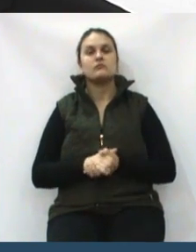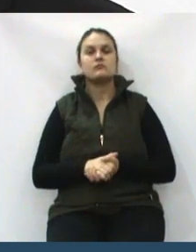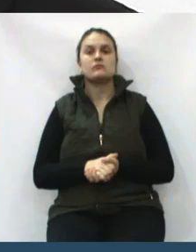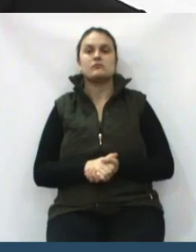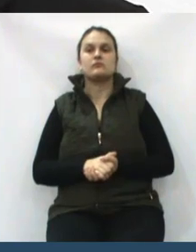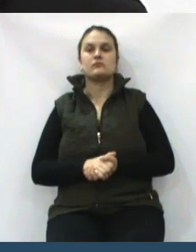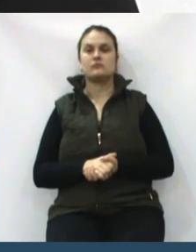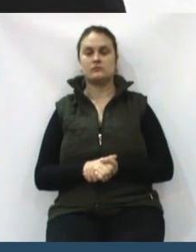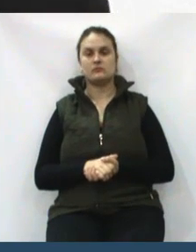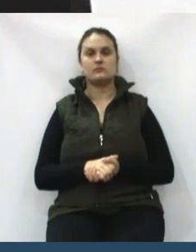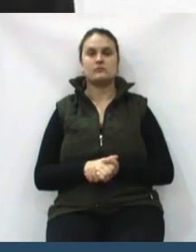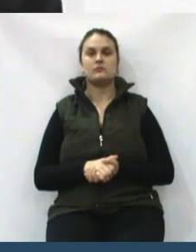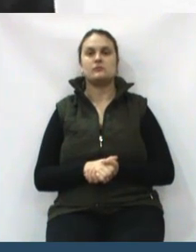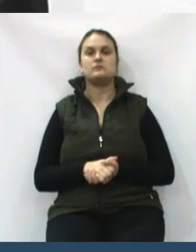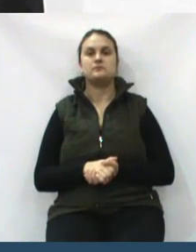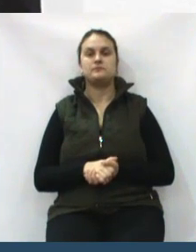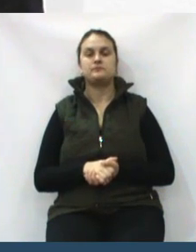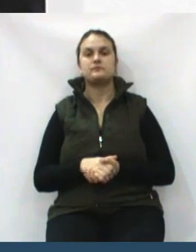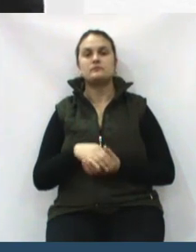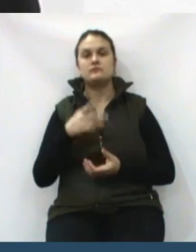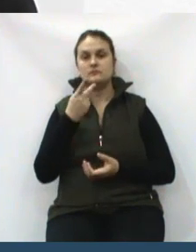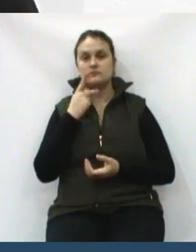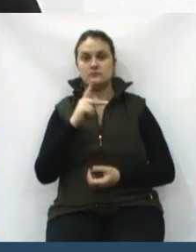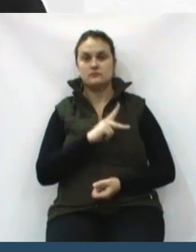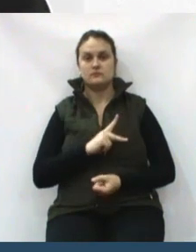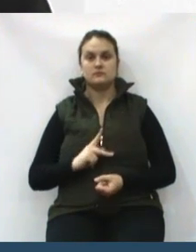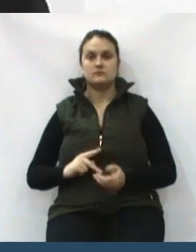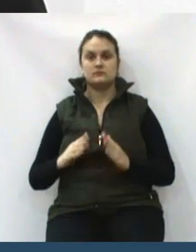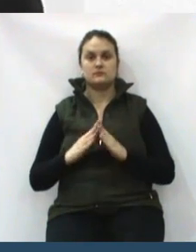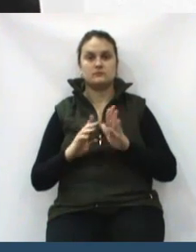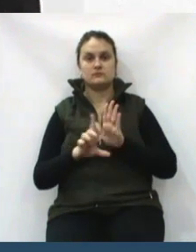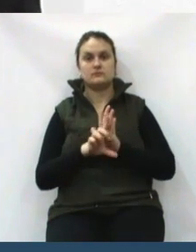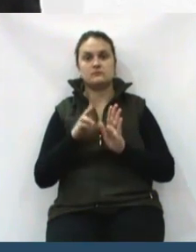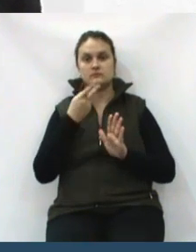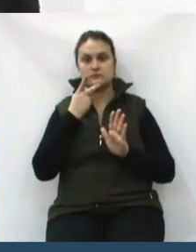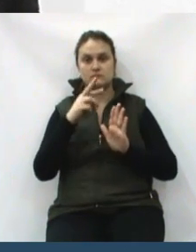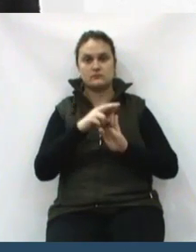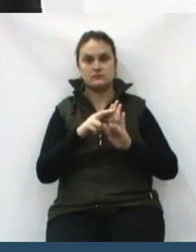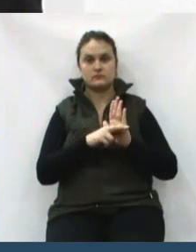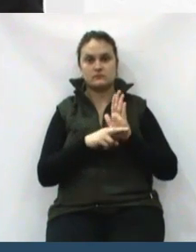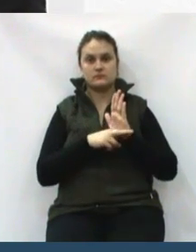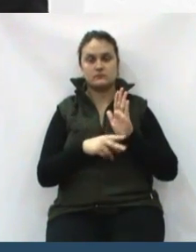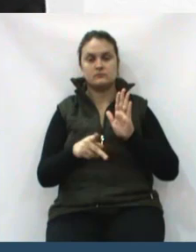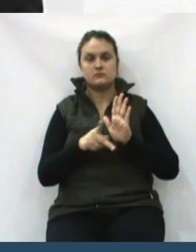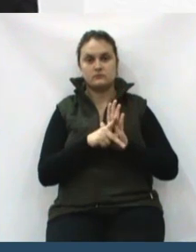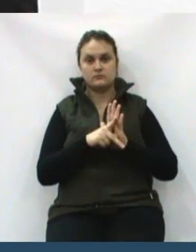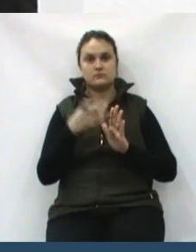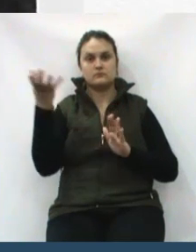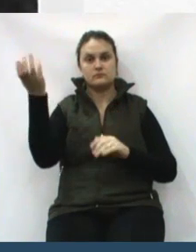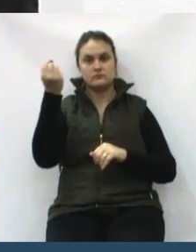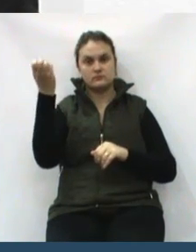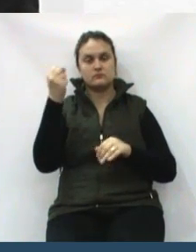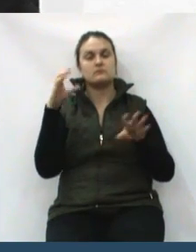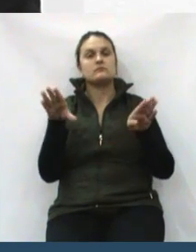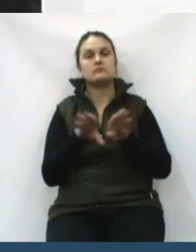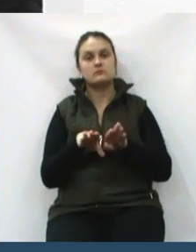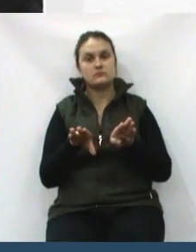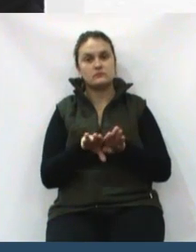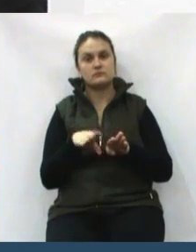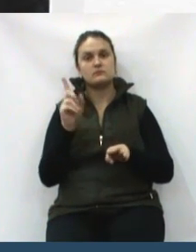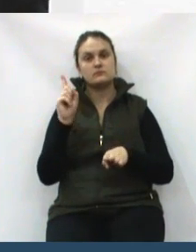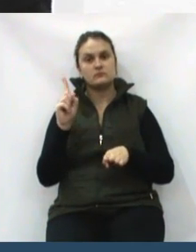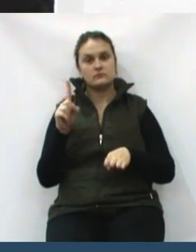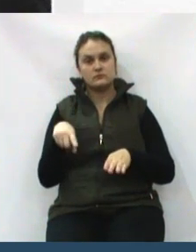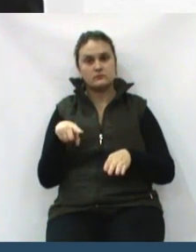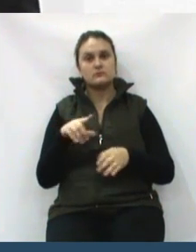funcionários públicos. O presidente dessa Casa de Lei sempre fala do regime próprio de previdência social. Isso também